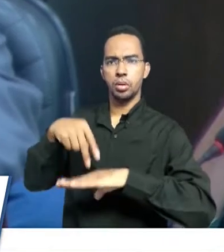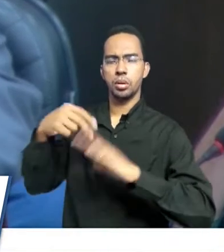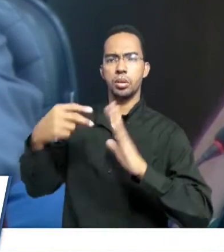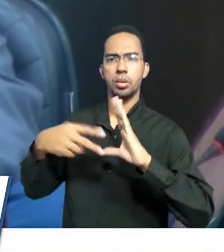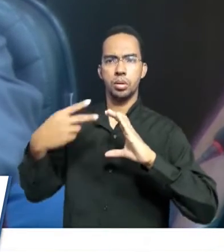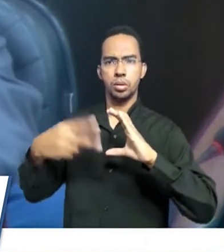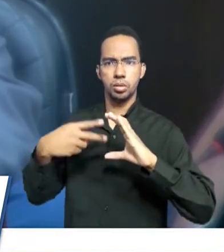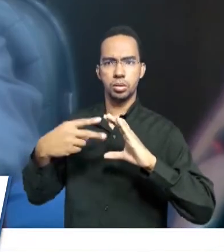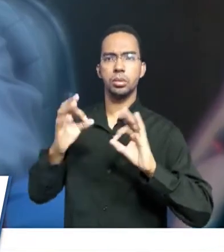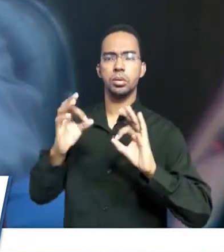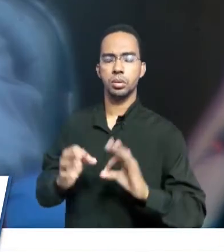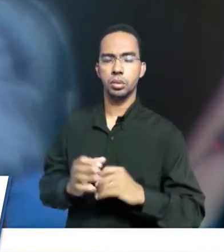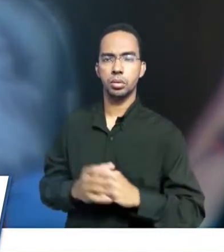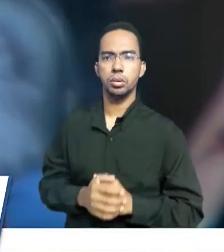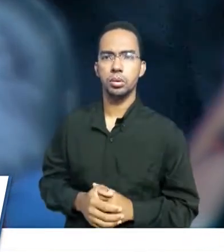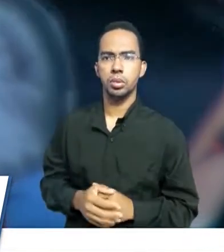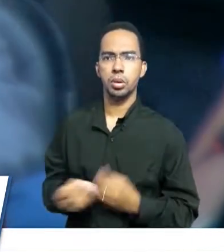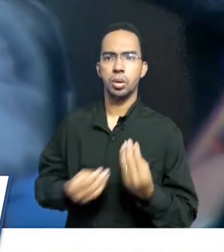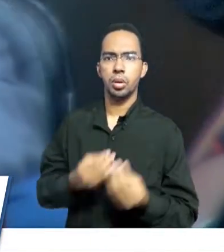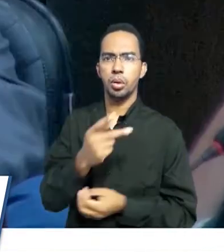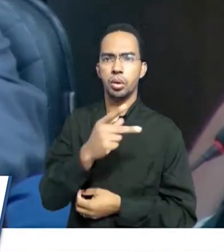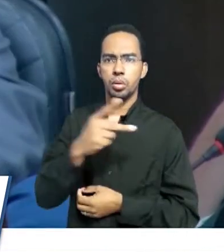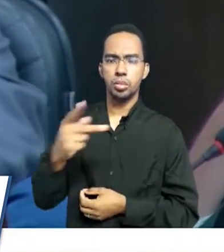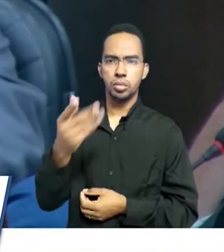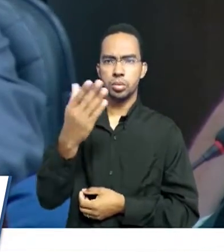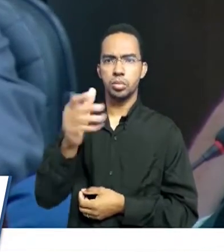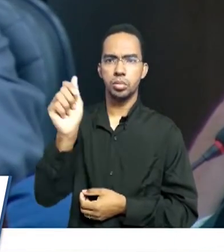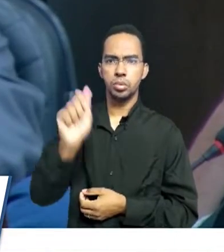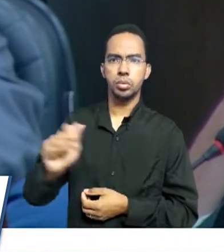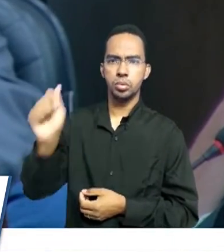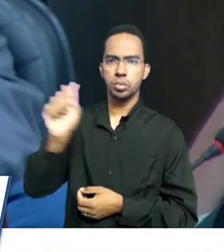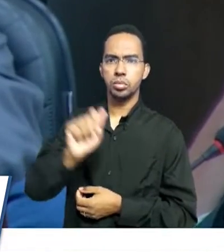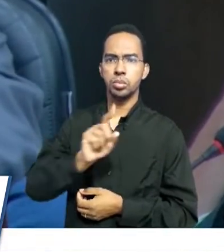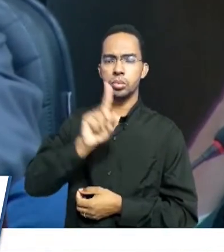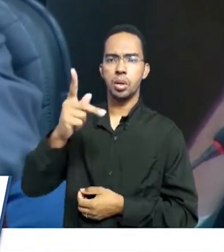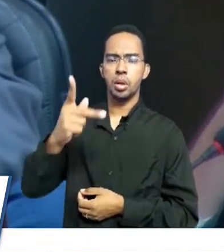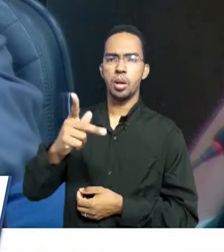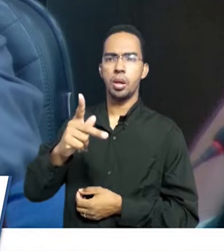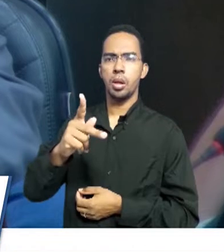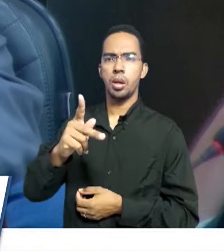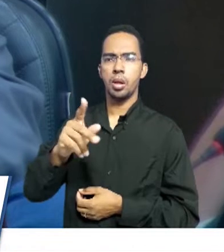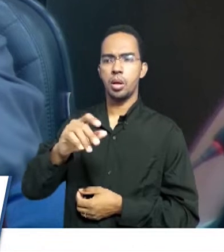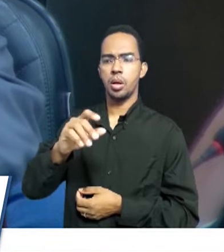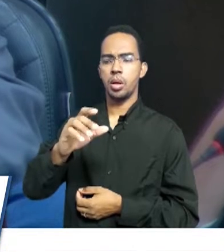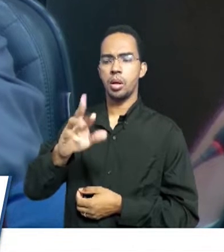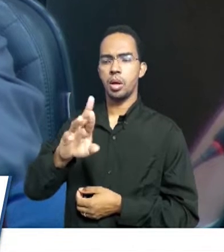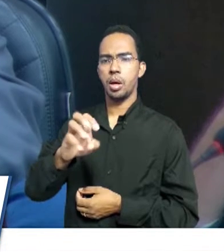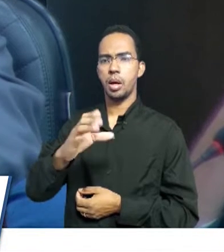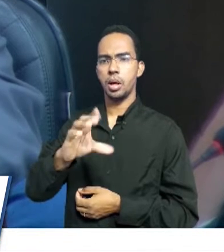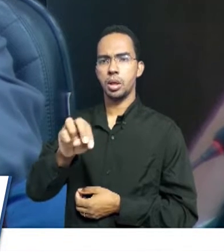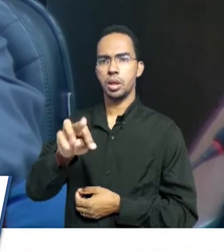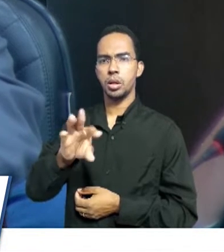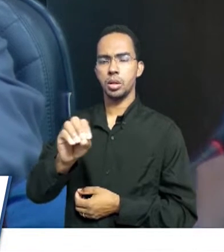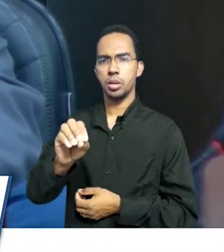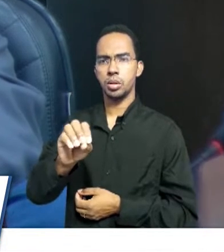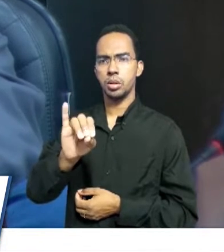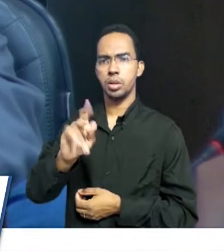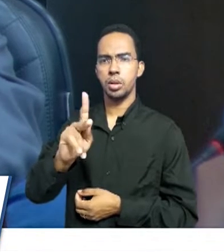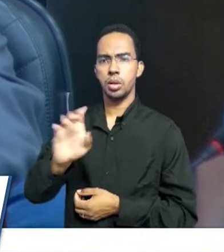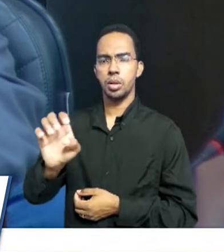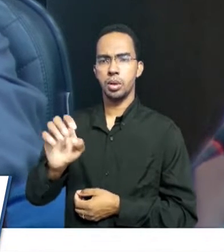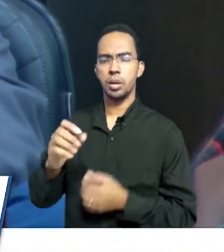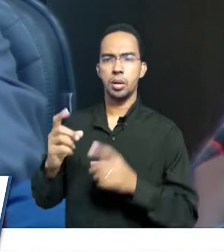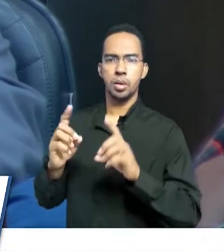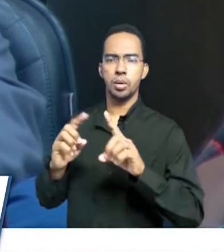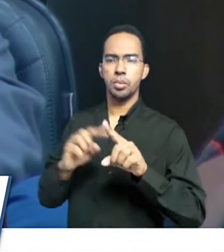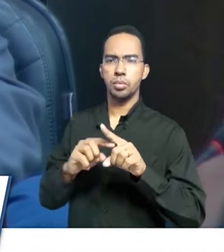Como presidente da associação lá do Recanto dos Ipês, um bairro muito próximo à nossa cidade, e